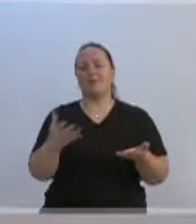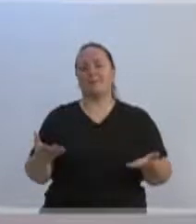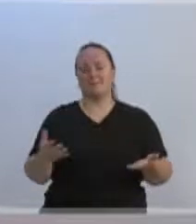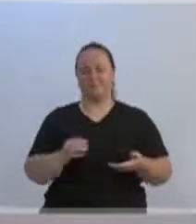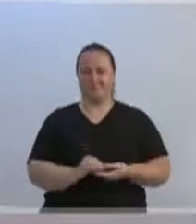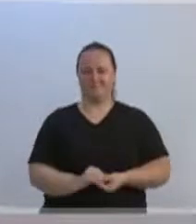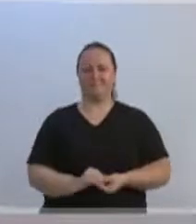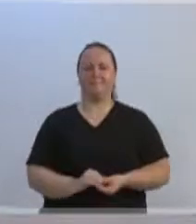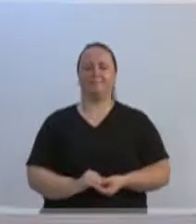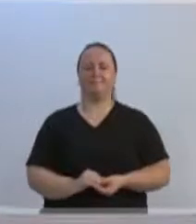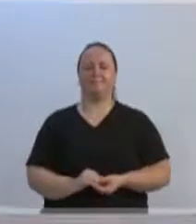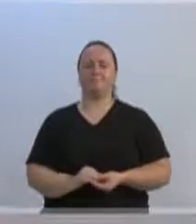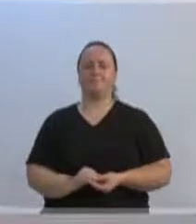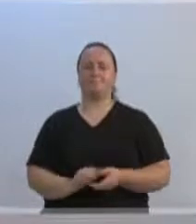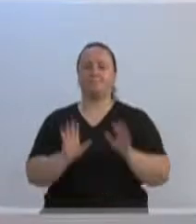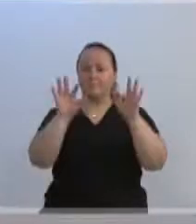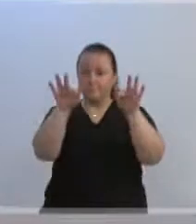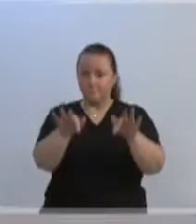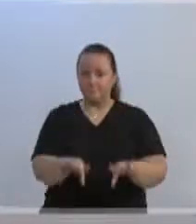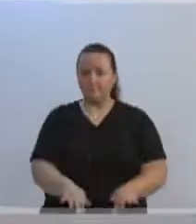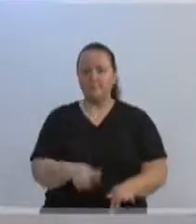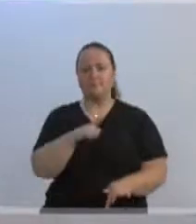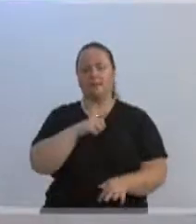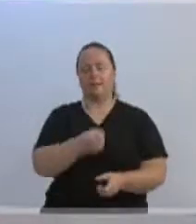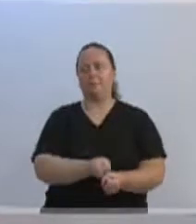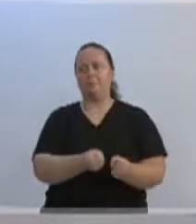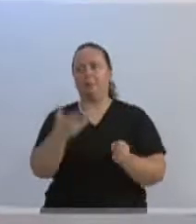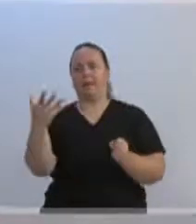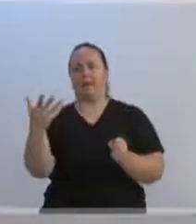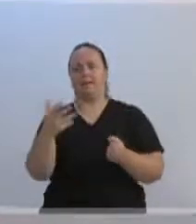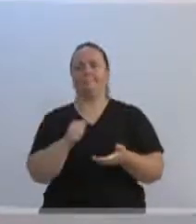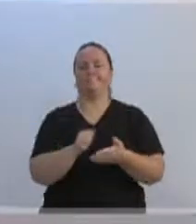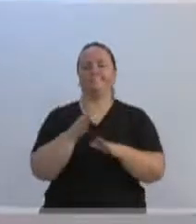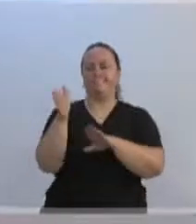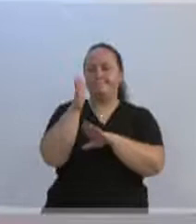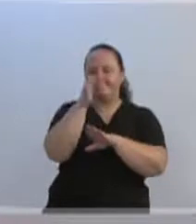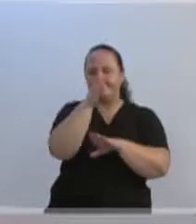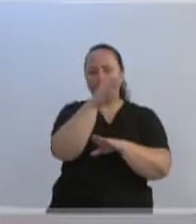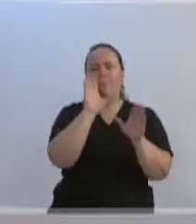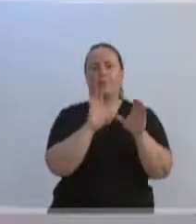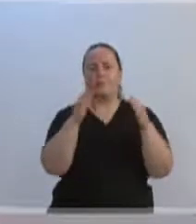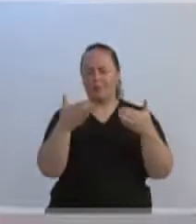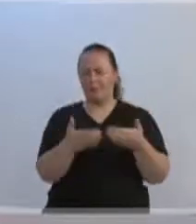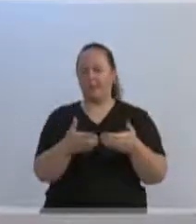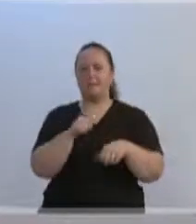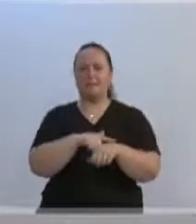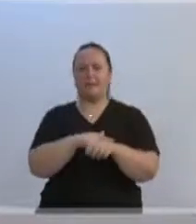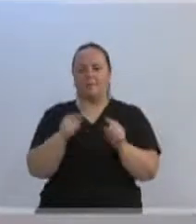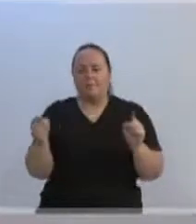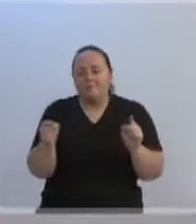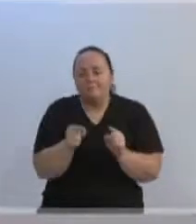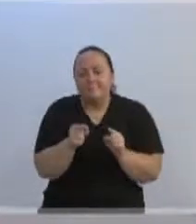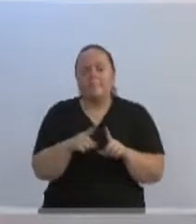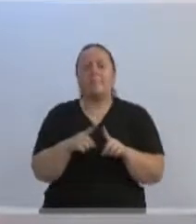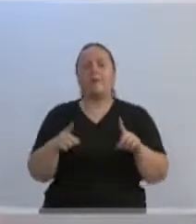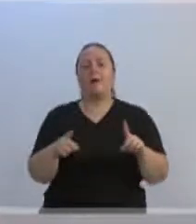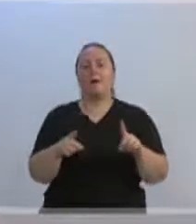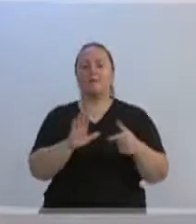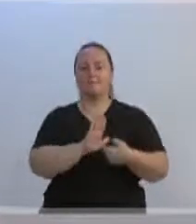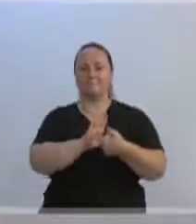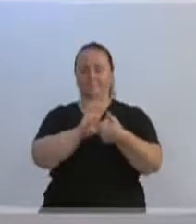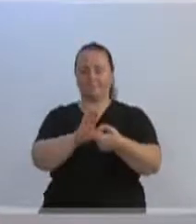cidade por fim teria muitas coisas para falar de agenda da comunidade onde não for possível é o tempo sempre é curto aqui mas destacou a visita